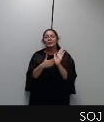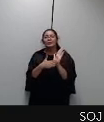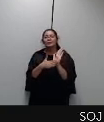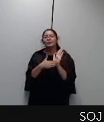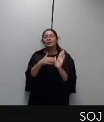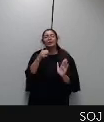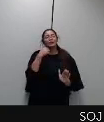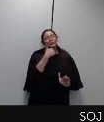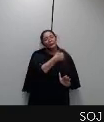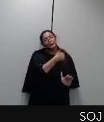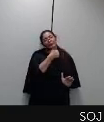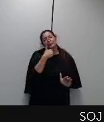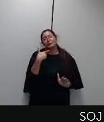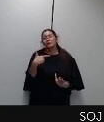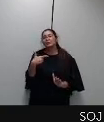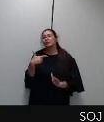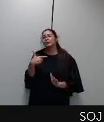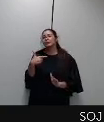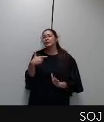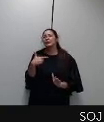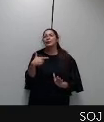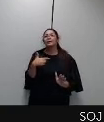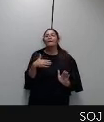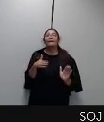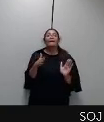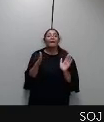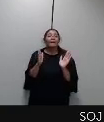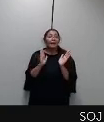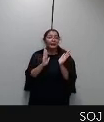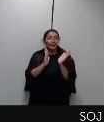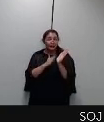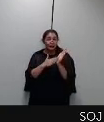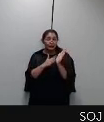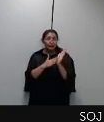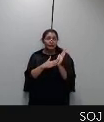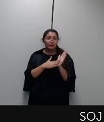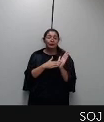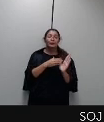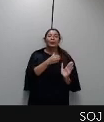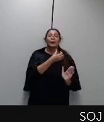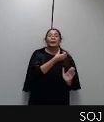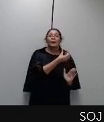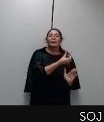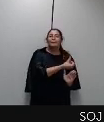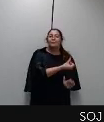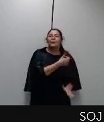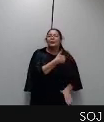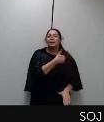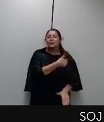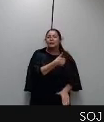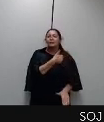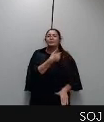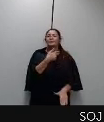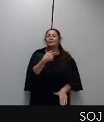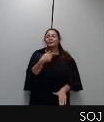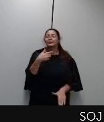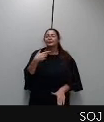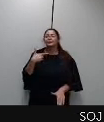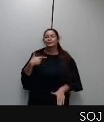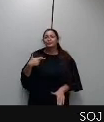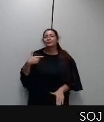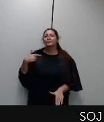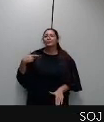2 recurso em mandado de segurança 6 1727 de Minas Gerais e meia